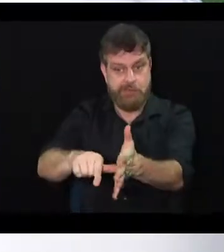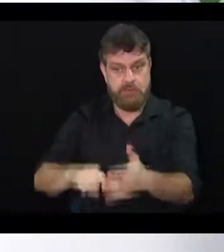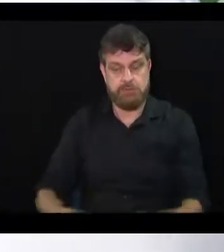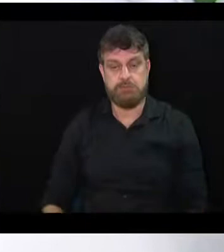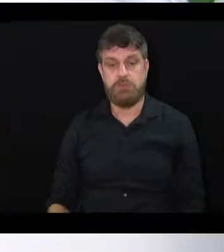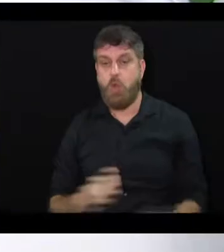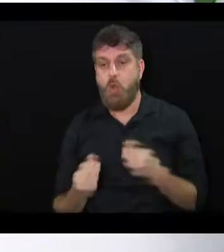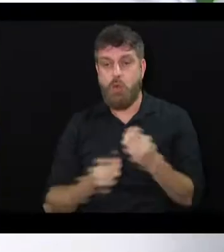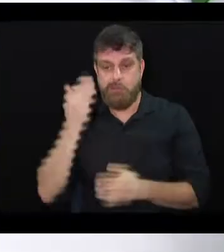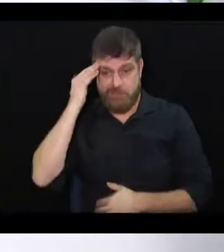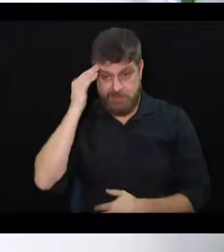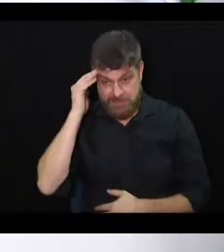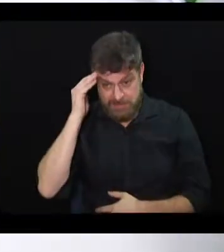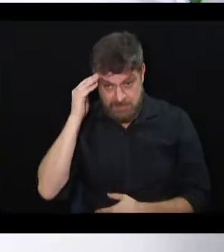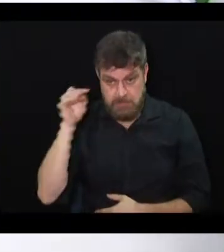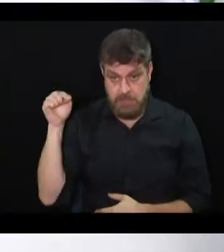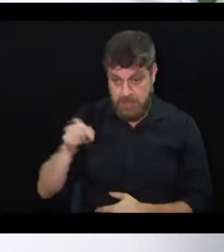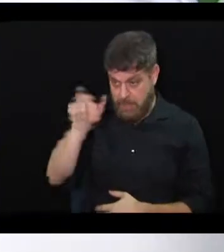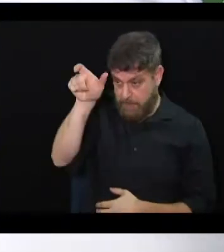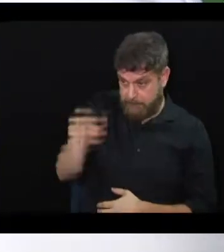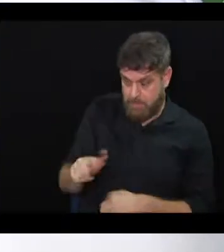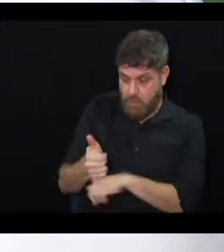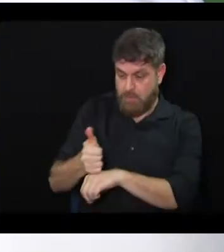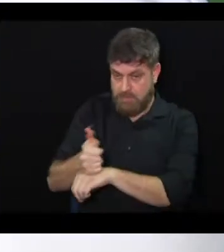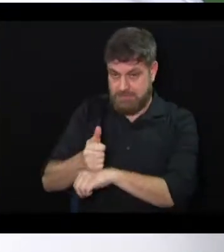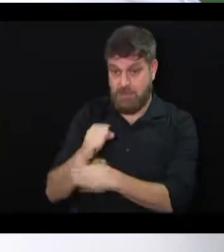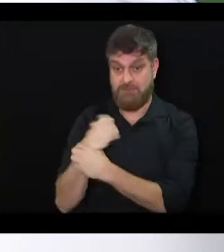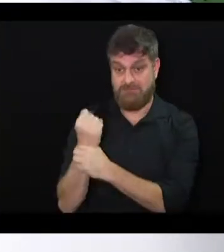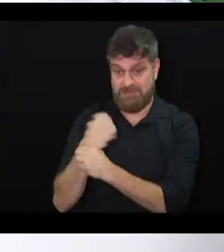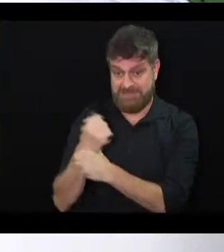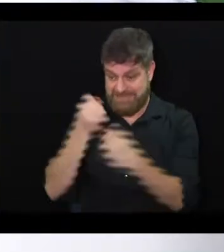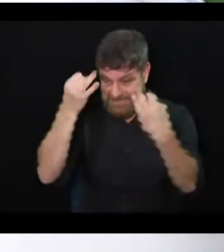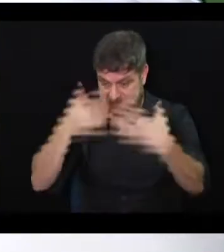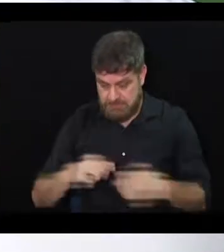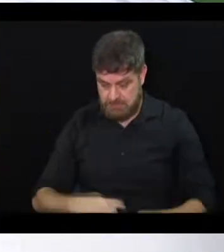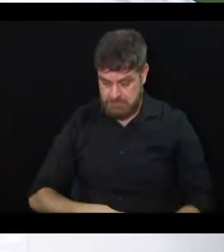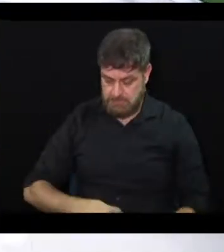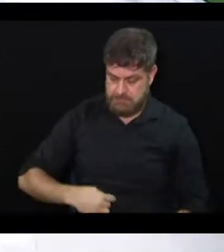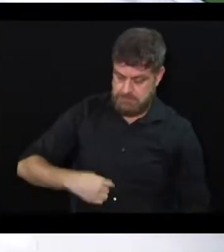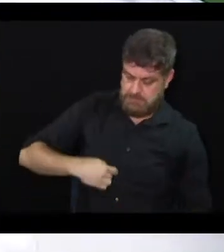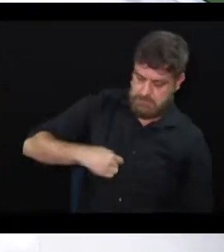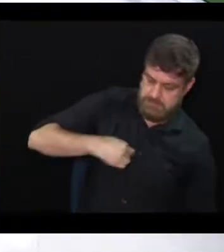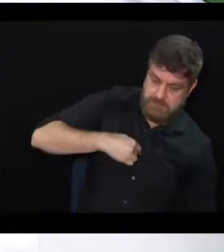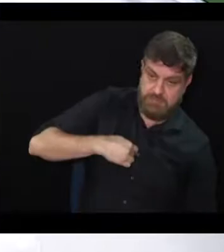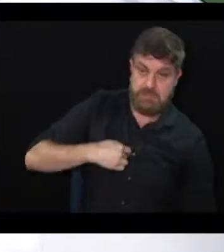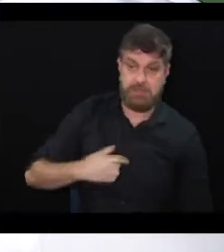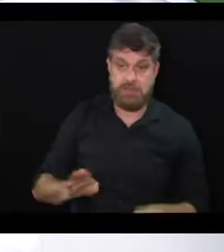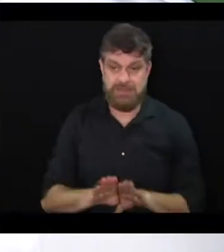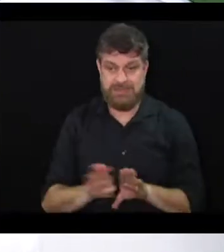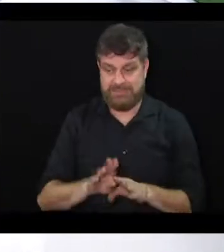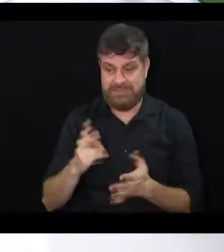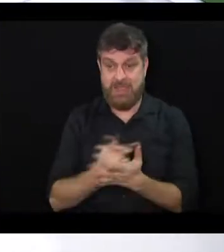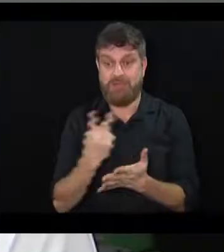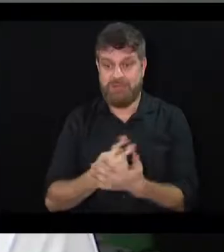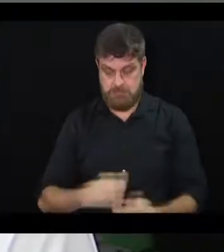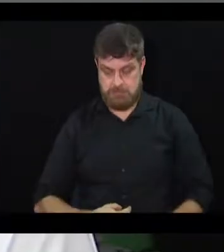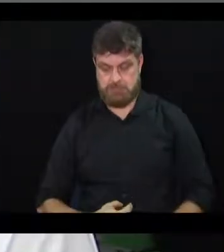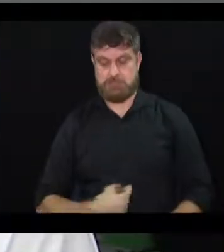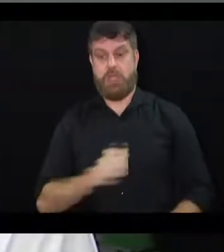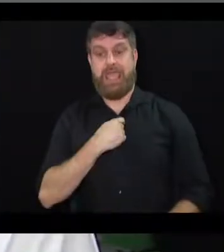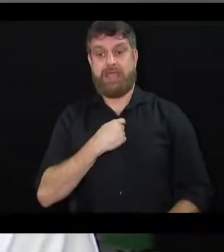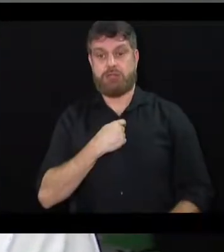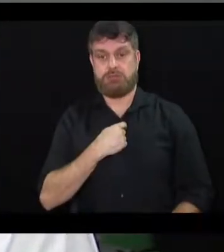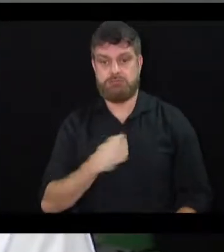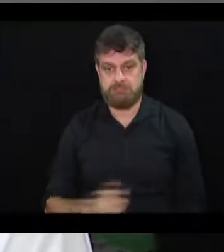entender direitinho, o especialista explica que a escoliose é identificada por um desvio anormal da coluna. A gente fala